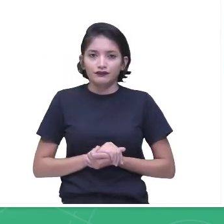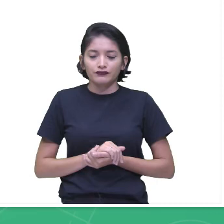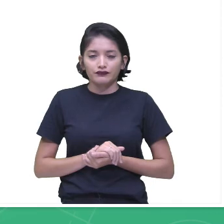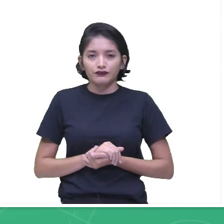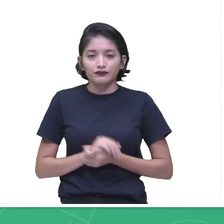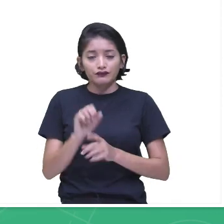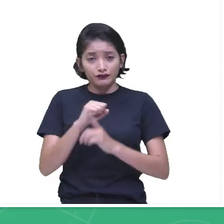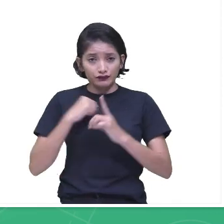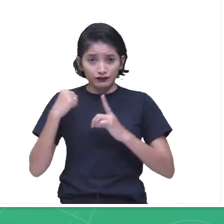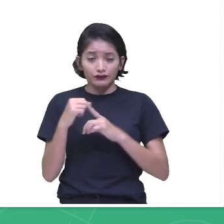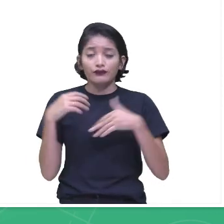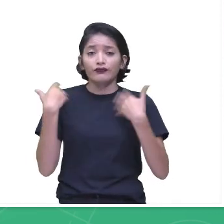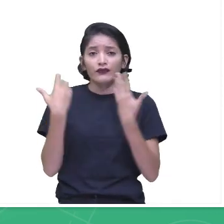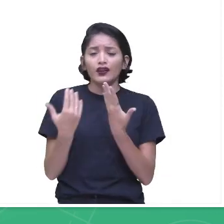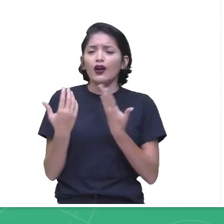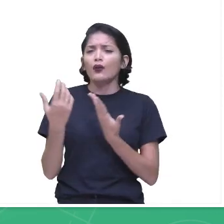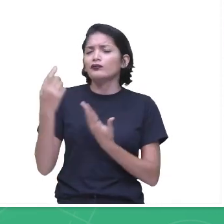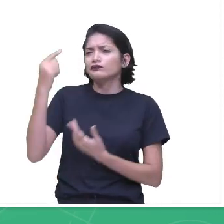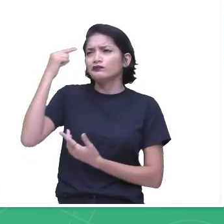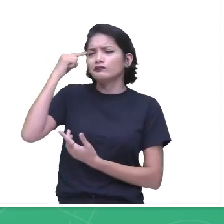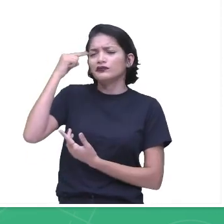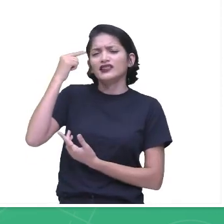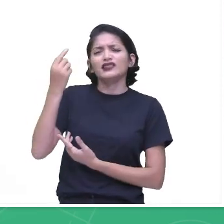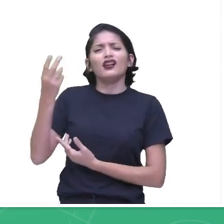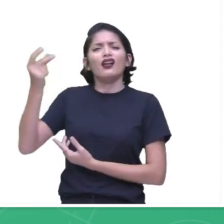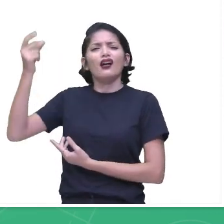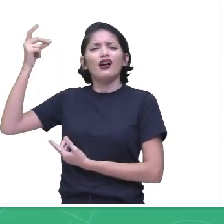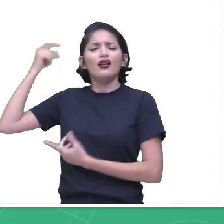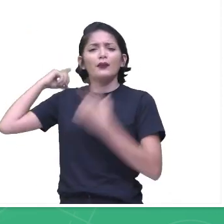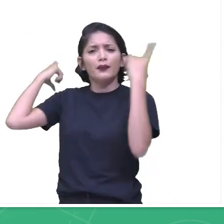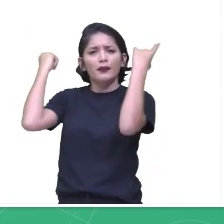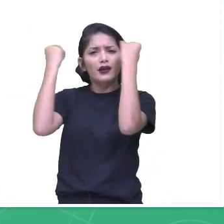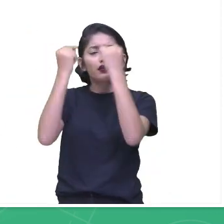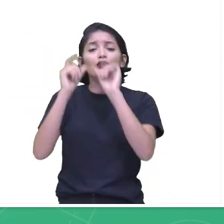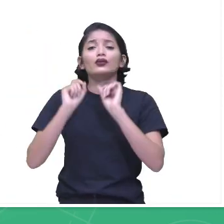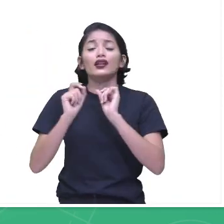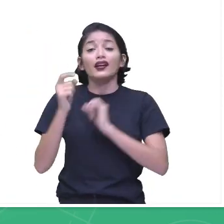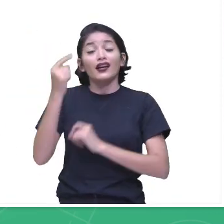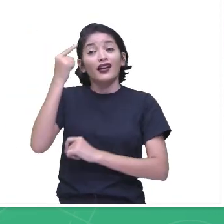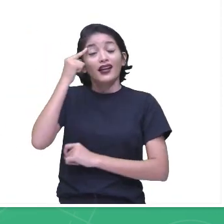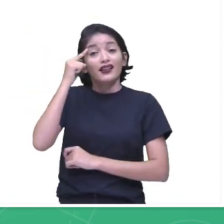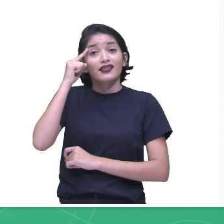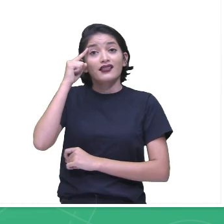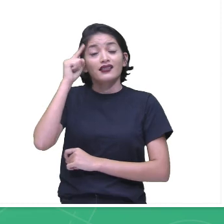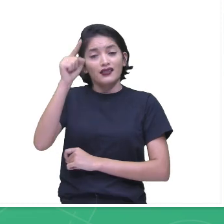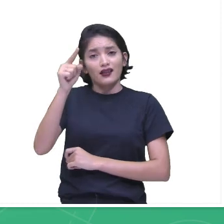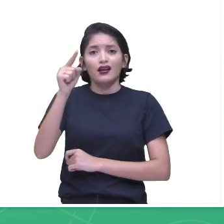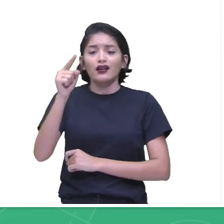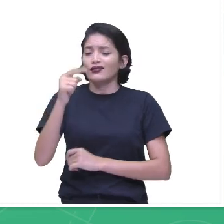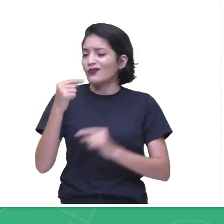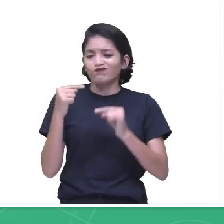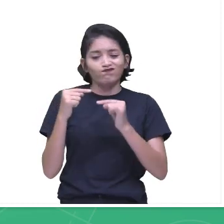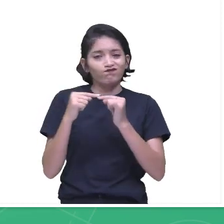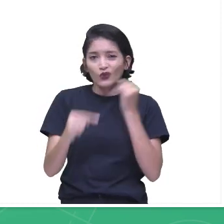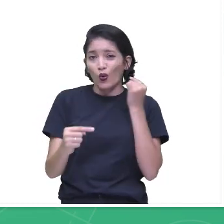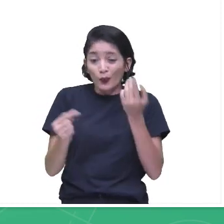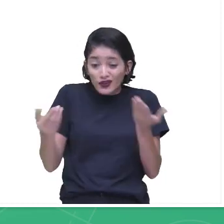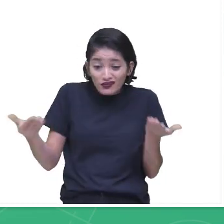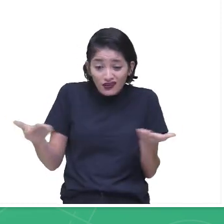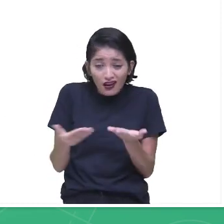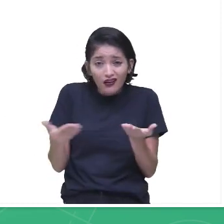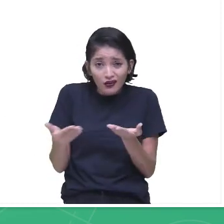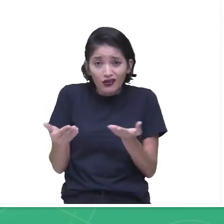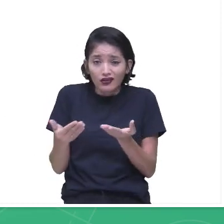como é que a ideia de cidadania naquela época, na Grécia Antiga, era uma ideia que não condiz com a nossa realidade de hoje,